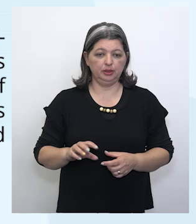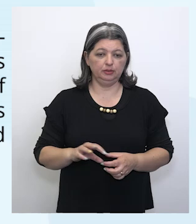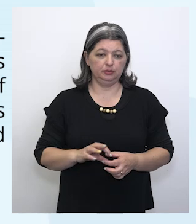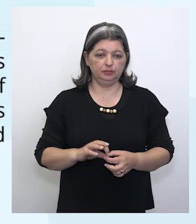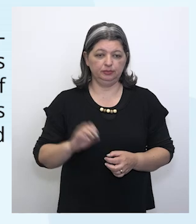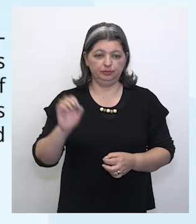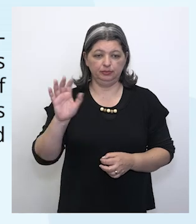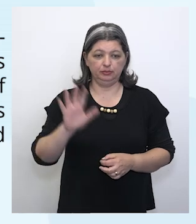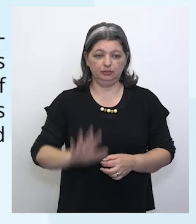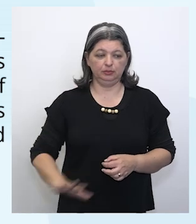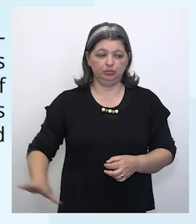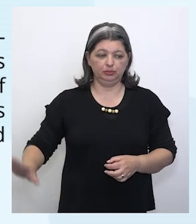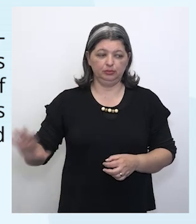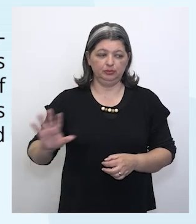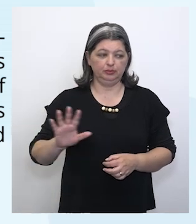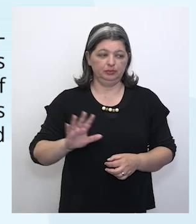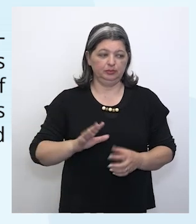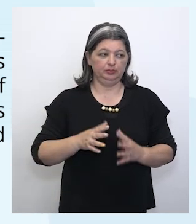27